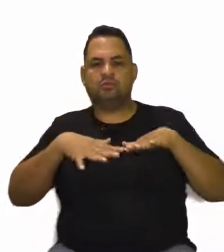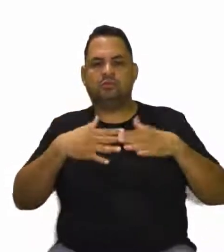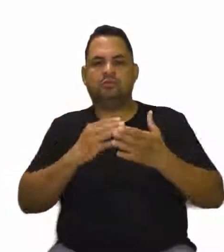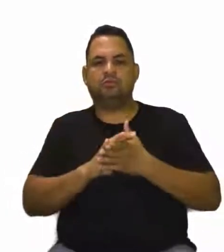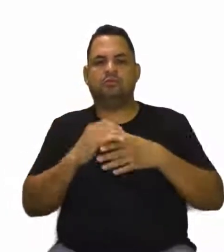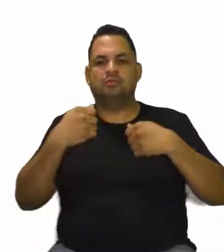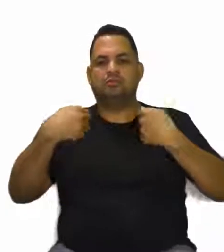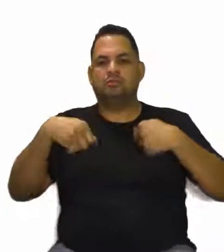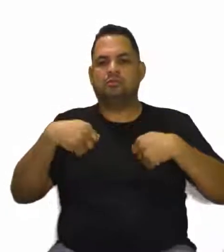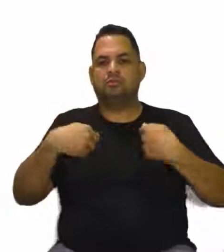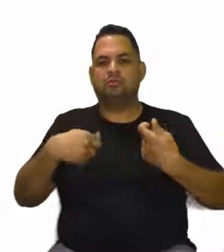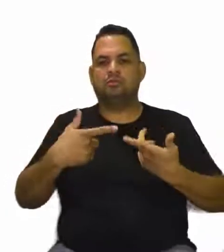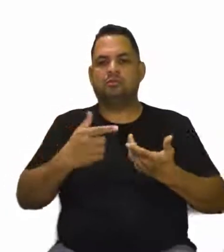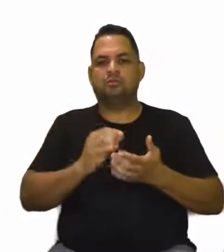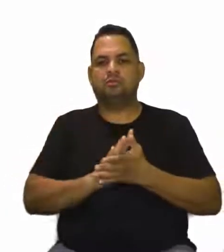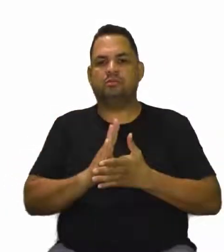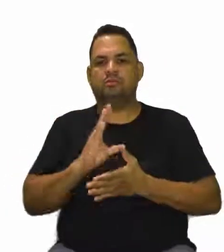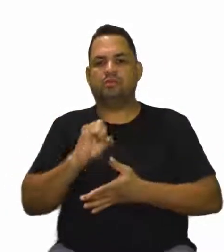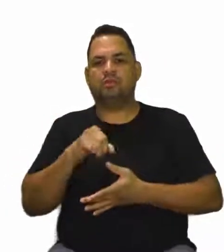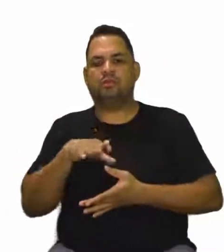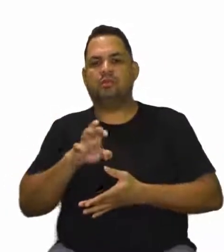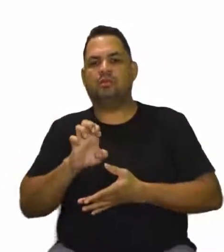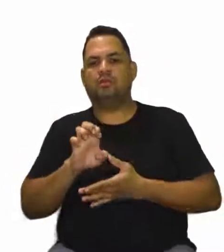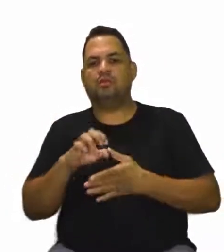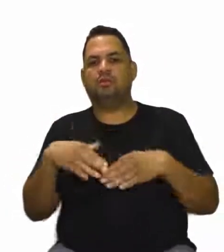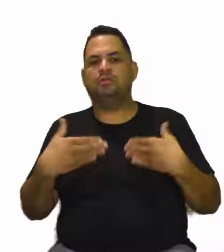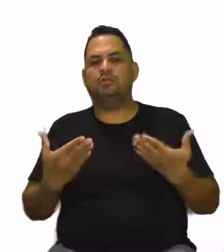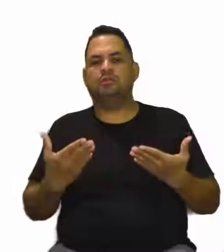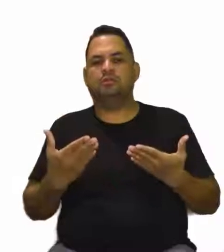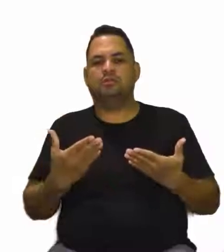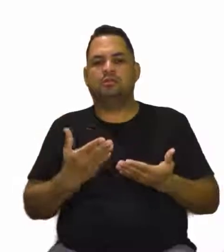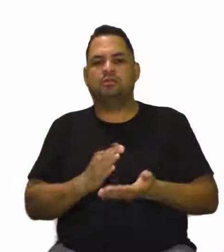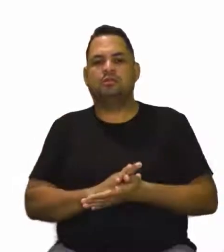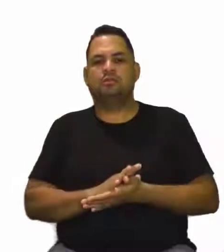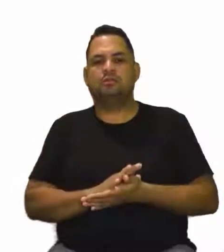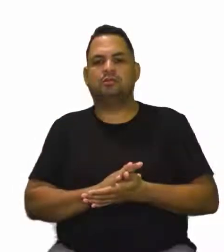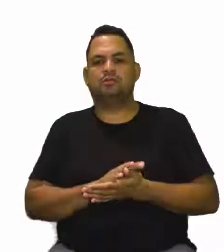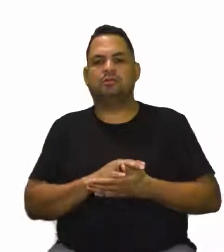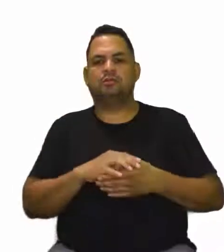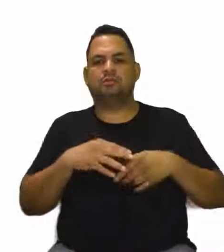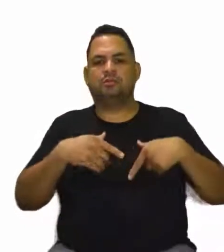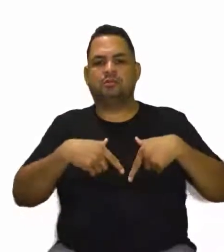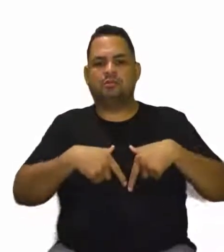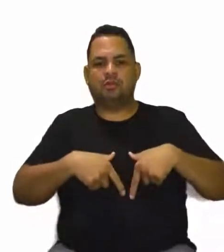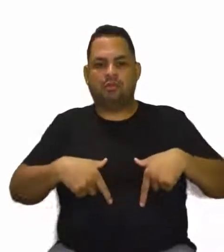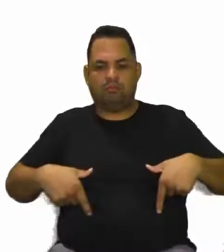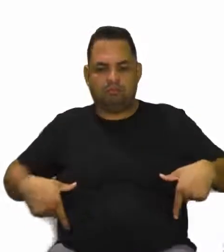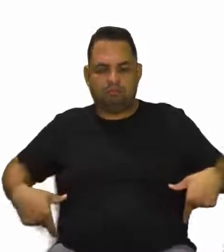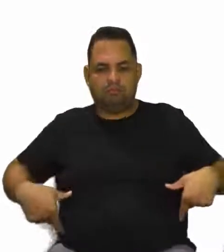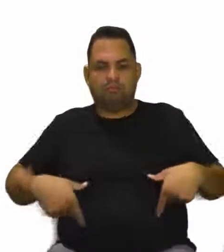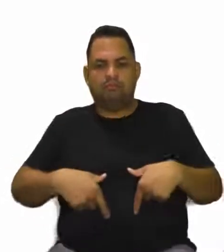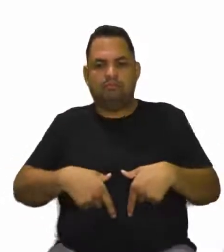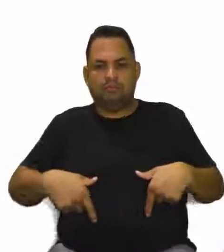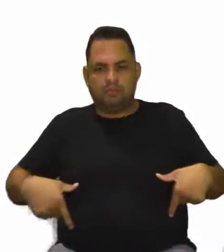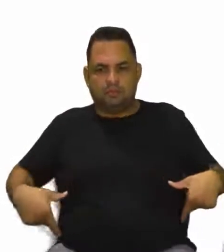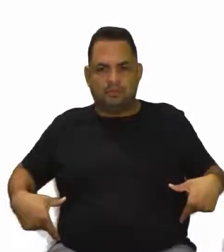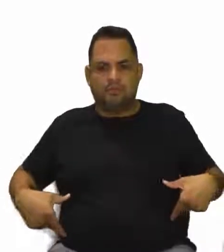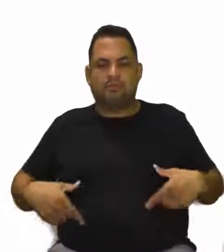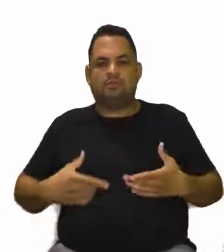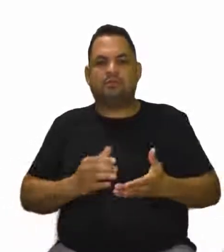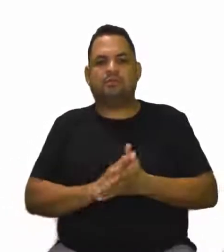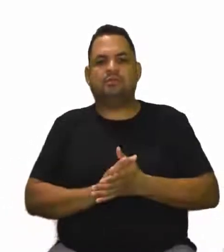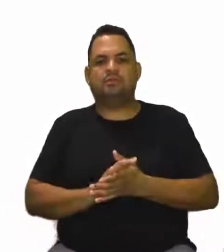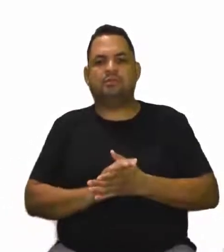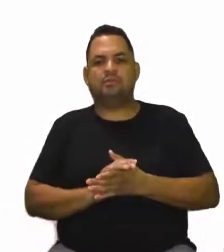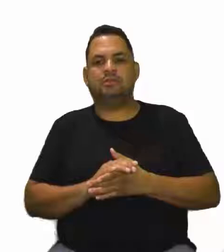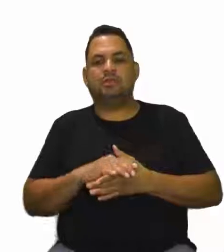eu preciso que esse core, que nada mais, nada menos é o lombo pélvico e